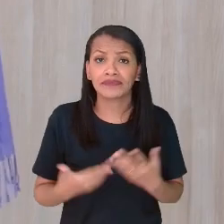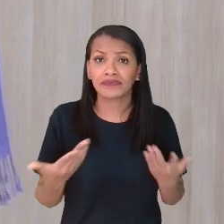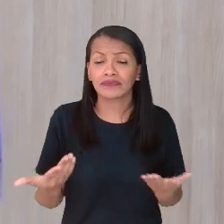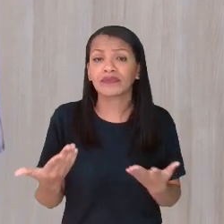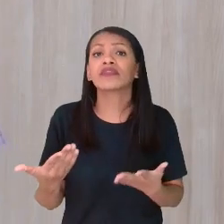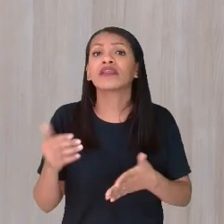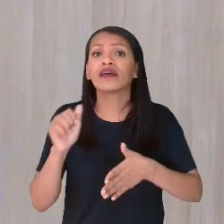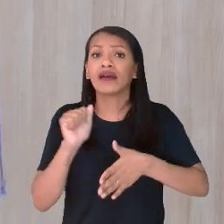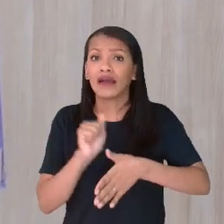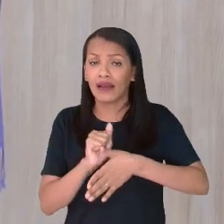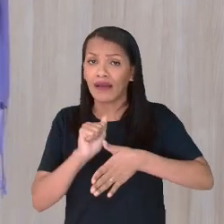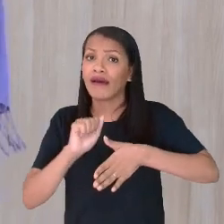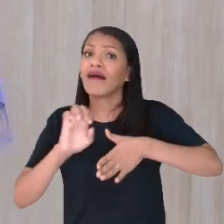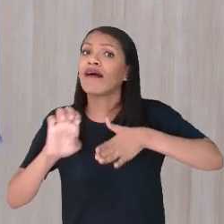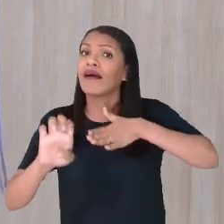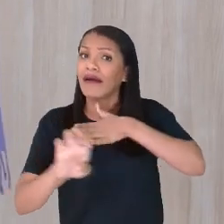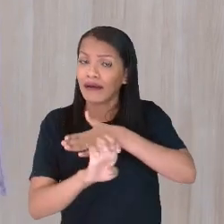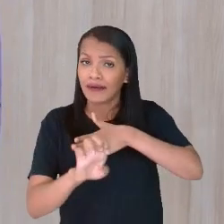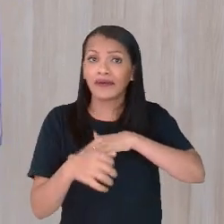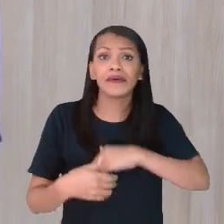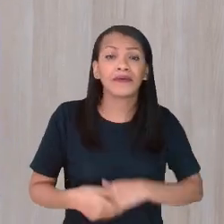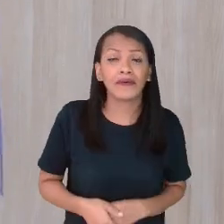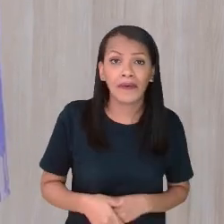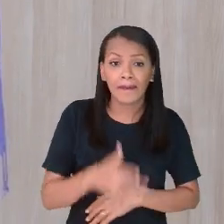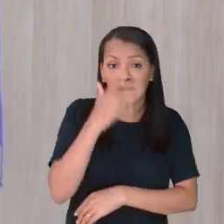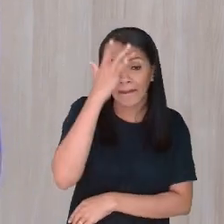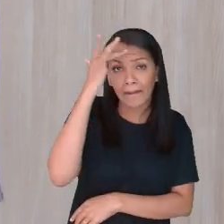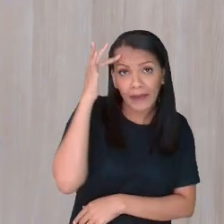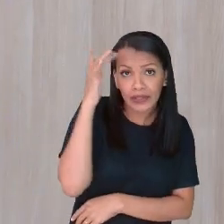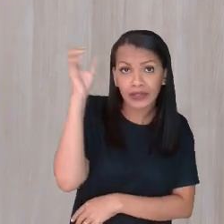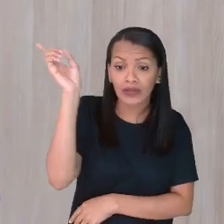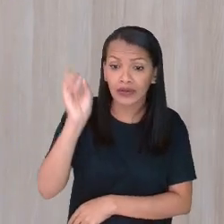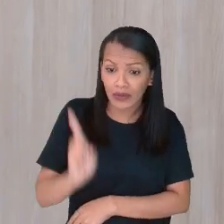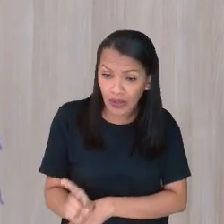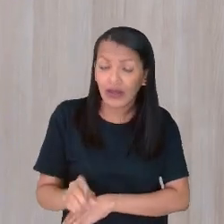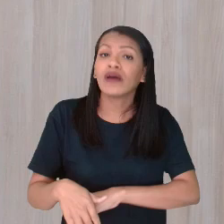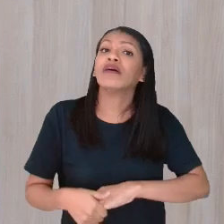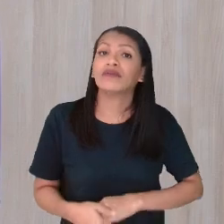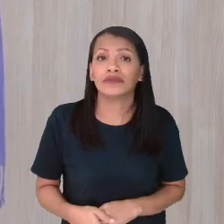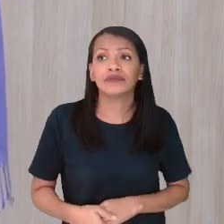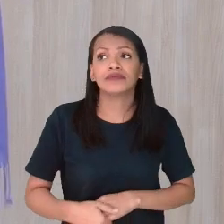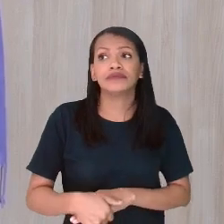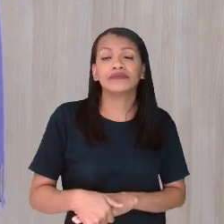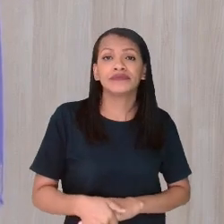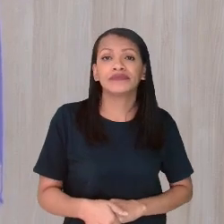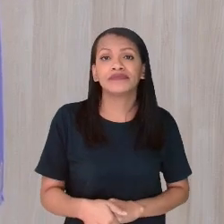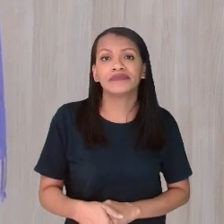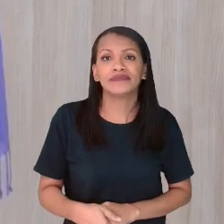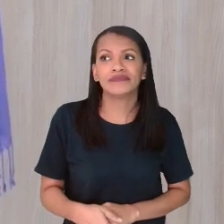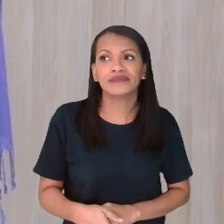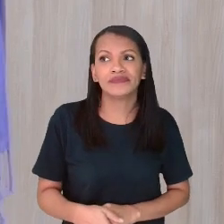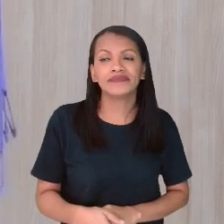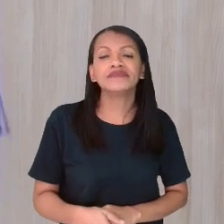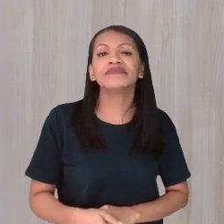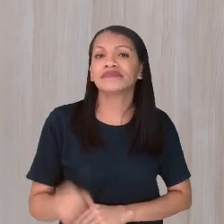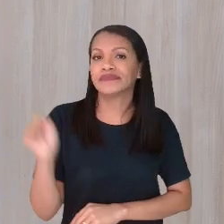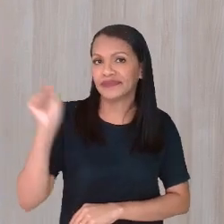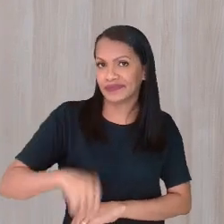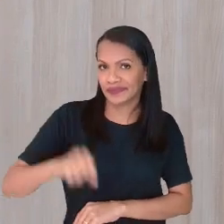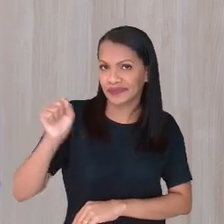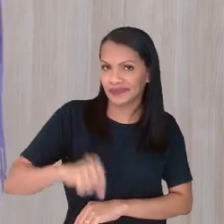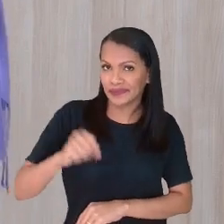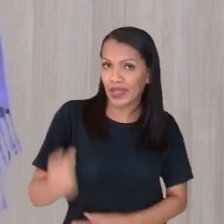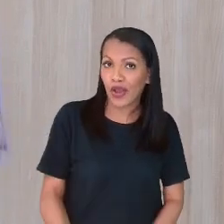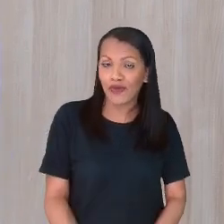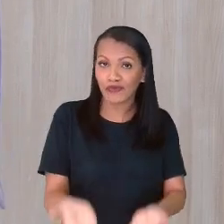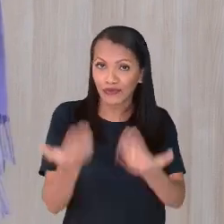muda muito, né? Mas com pessoas deficientes, ainda chama assim? Eu acho que sim. Vamos lá, vamos